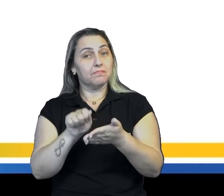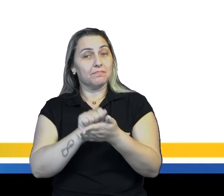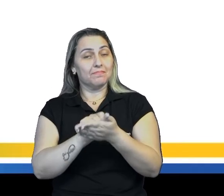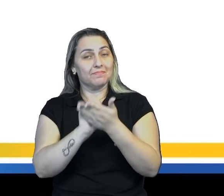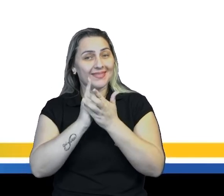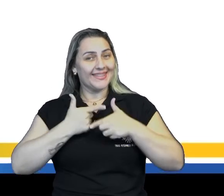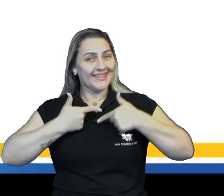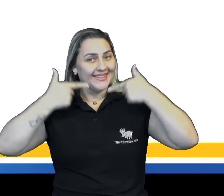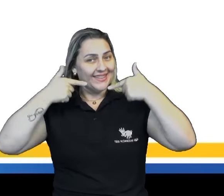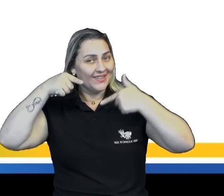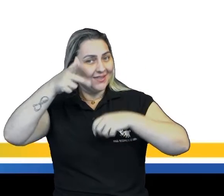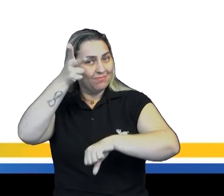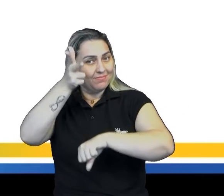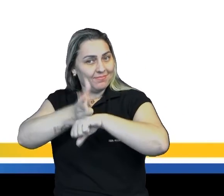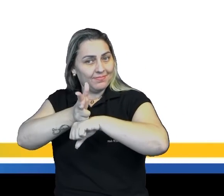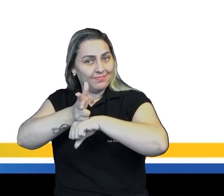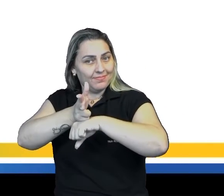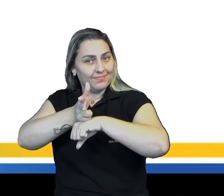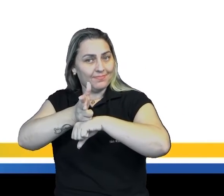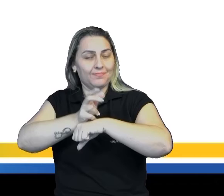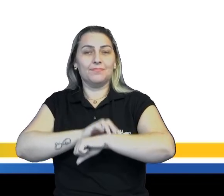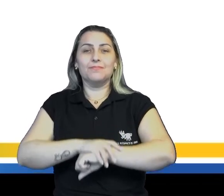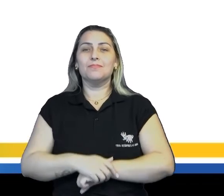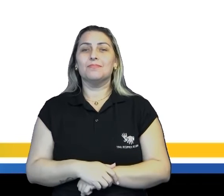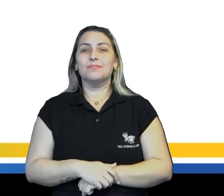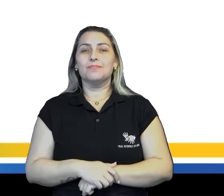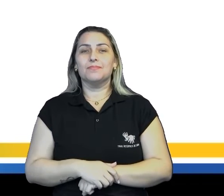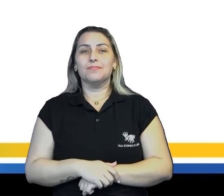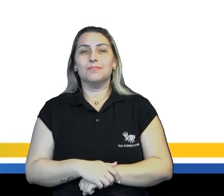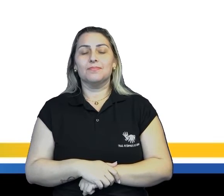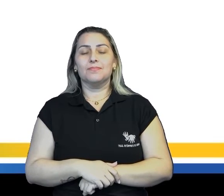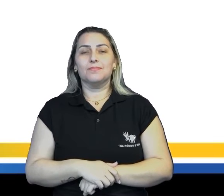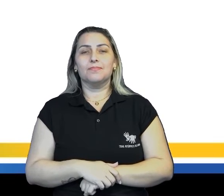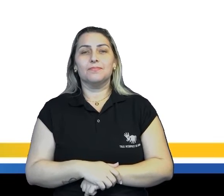escrita: sorria, você está sendo filmado.